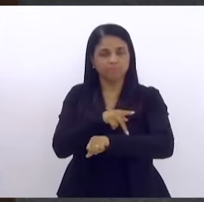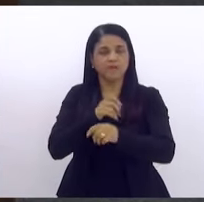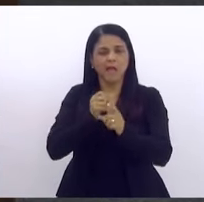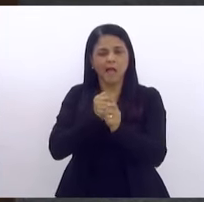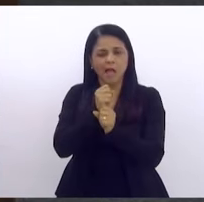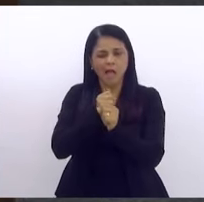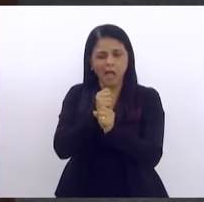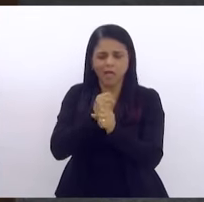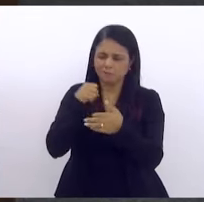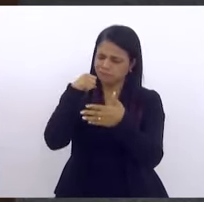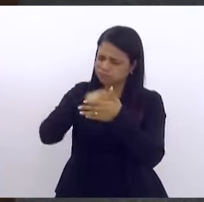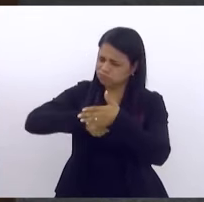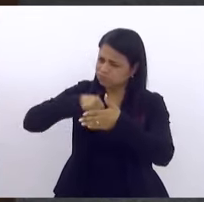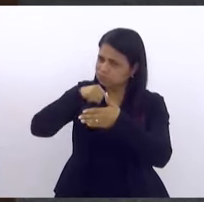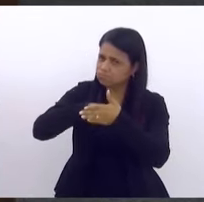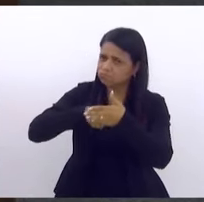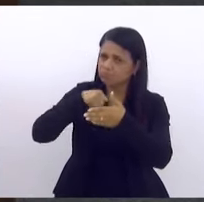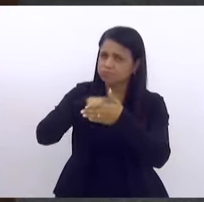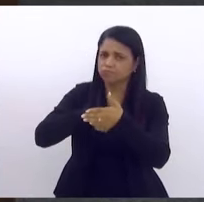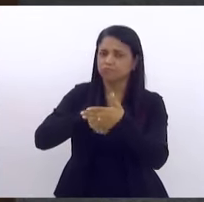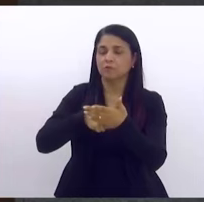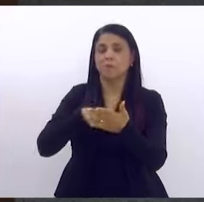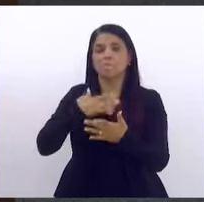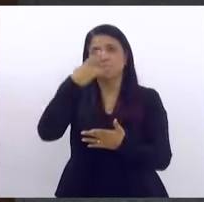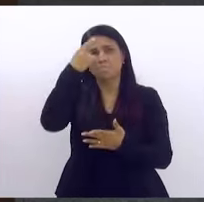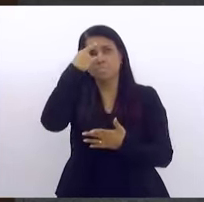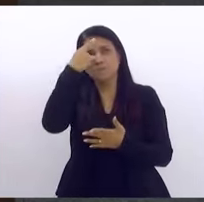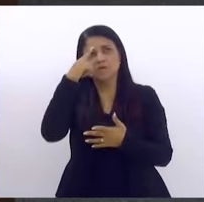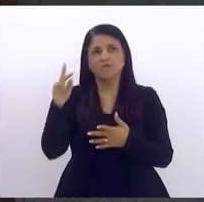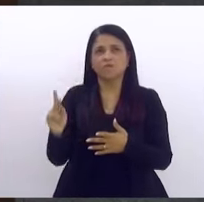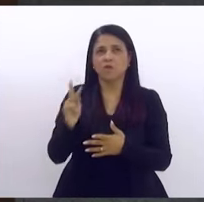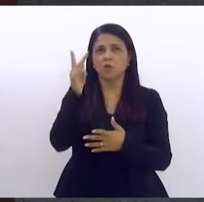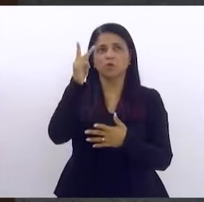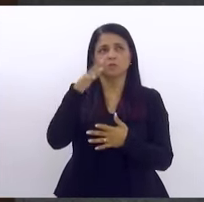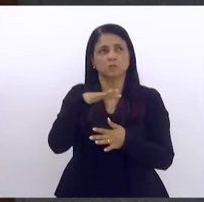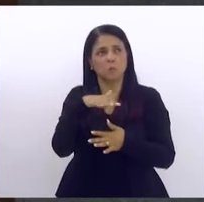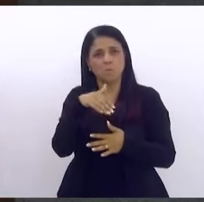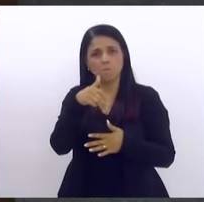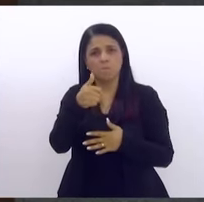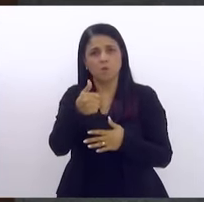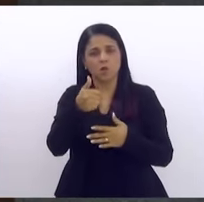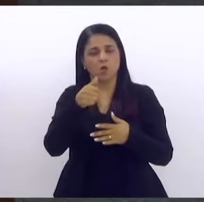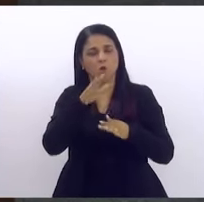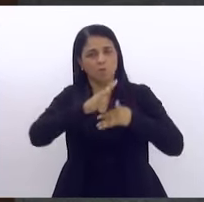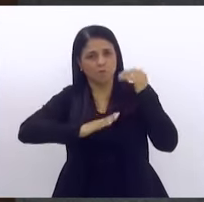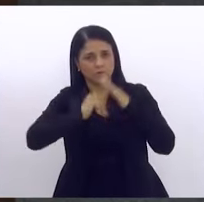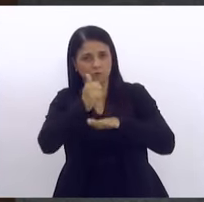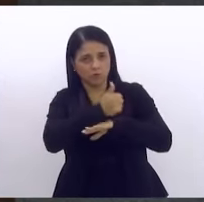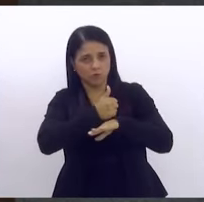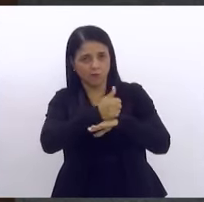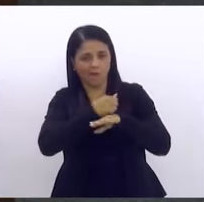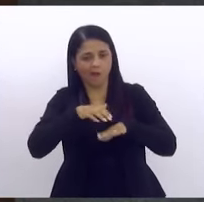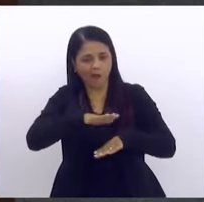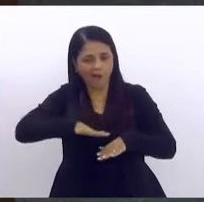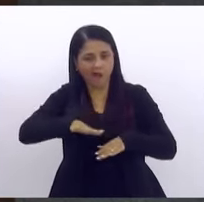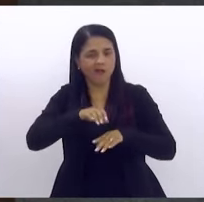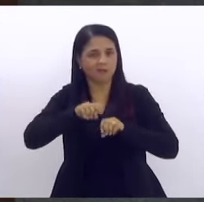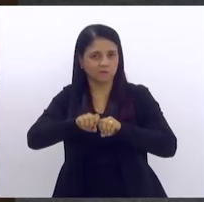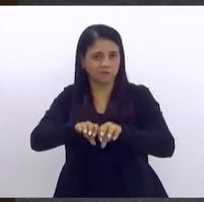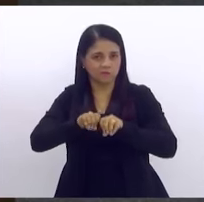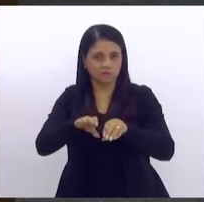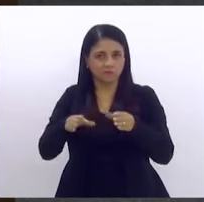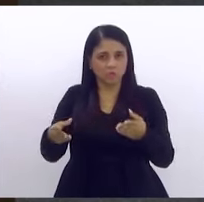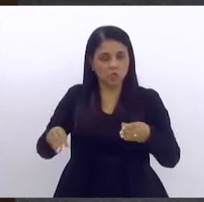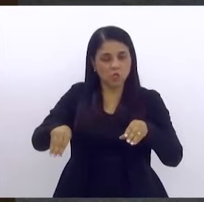de luta para pensando numa melhoria de valorização do profissional da área de educação, incluir